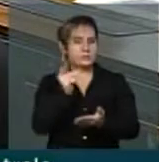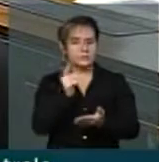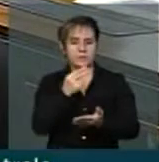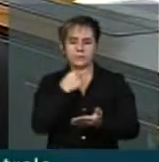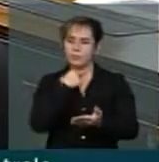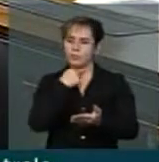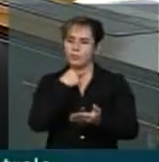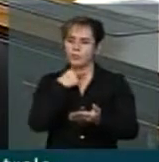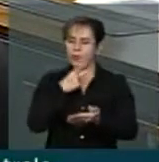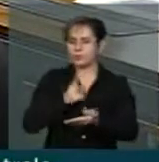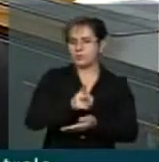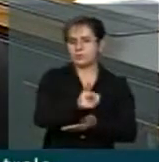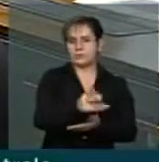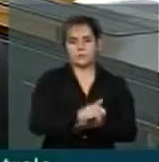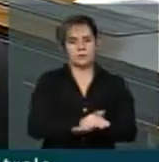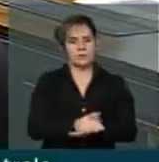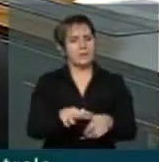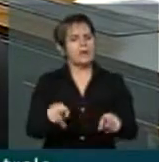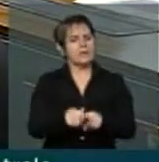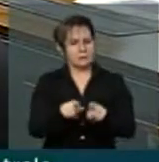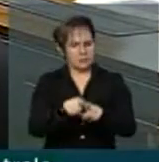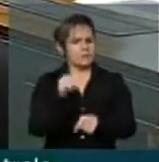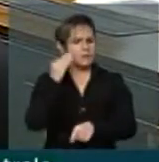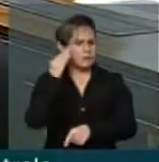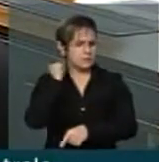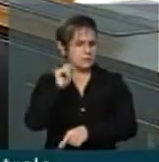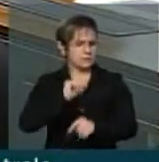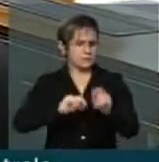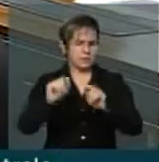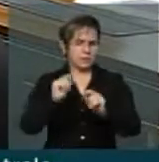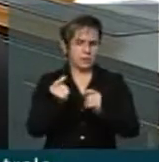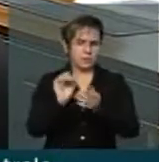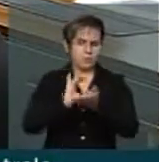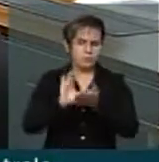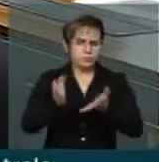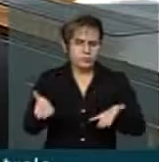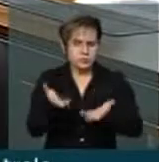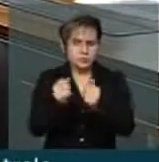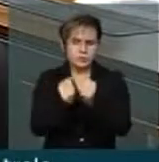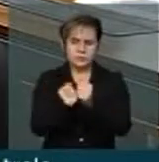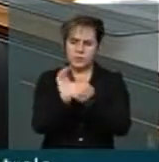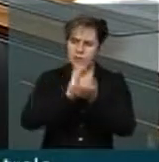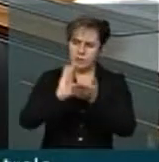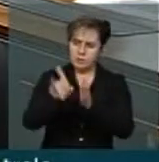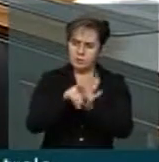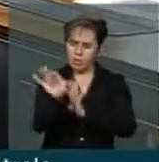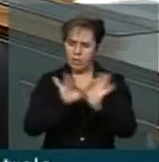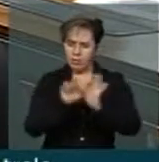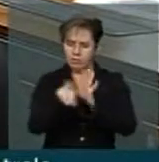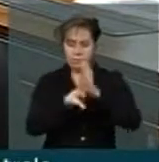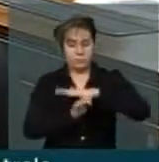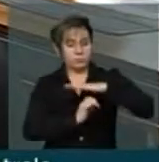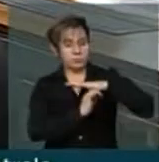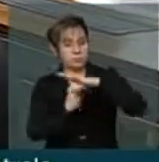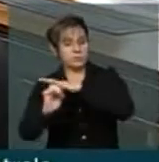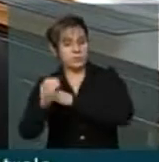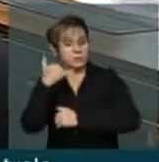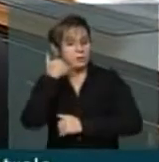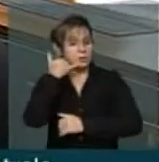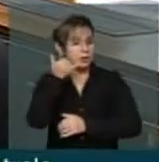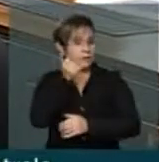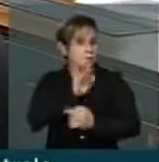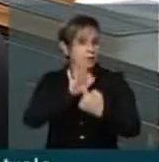poderia persistir. E também a gente sabe que o investimento, o plano de investimentos que as companhias apresentaram para